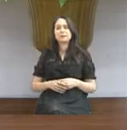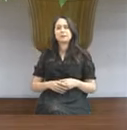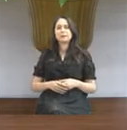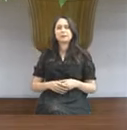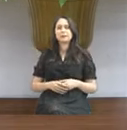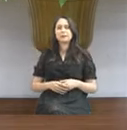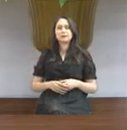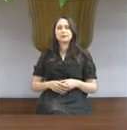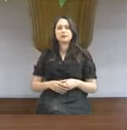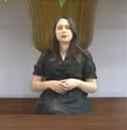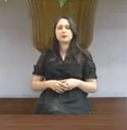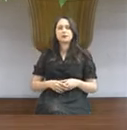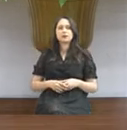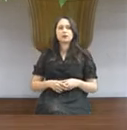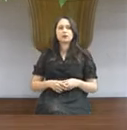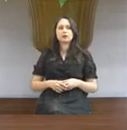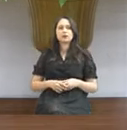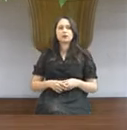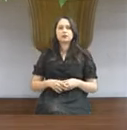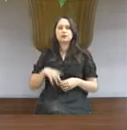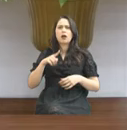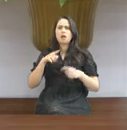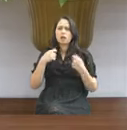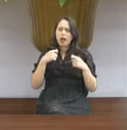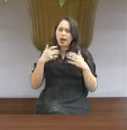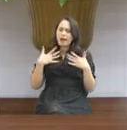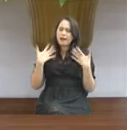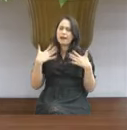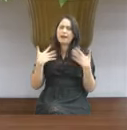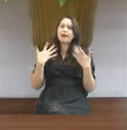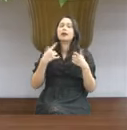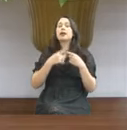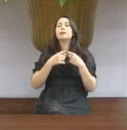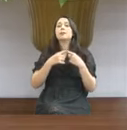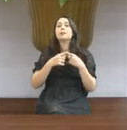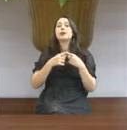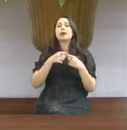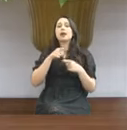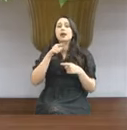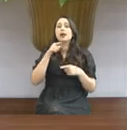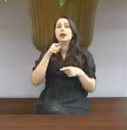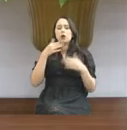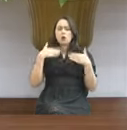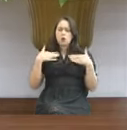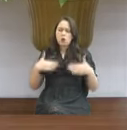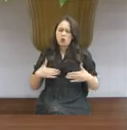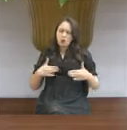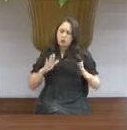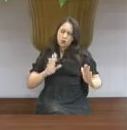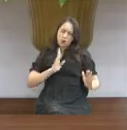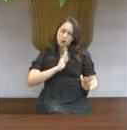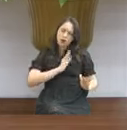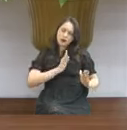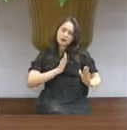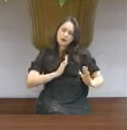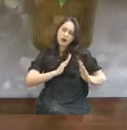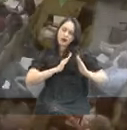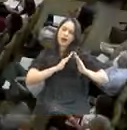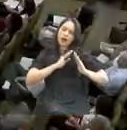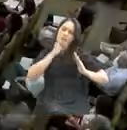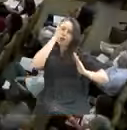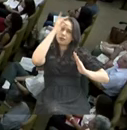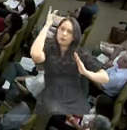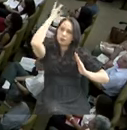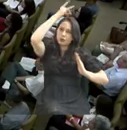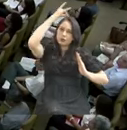Ei, te alegra, crente. Porque você é templo do Espírito Santo. E se tem alguém que